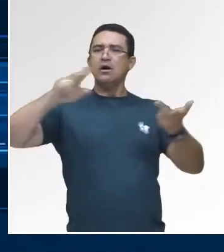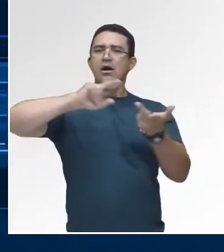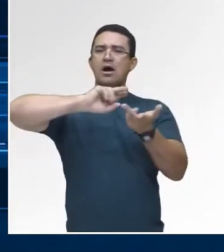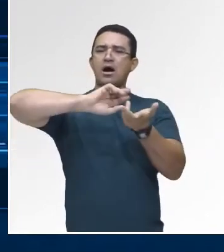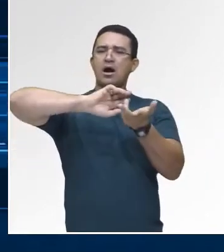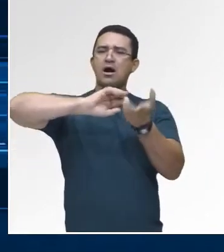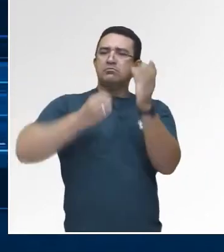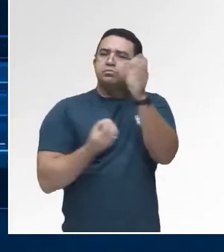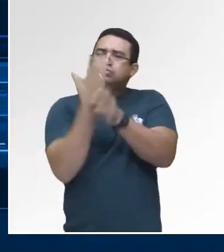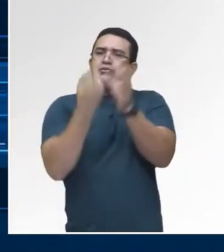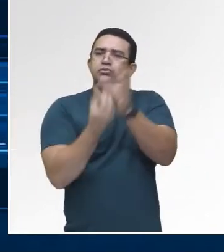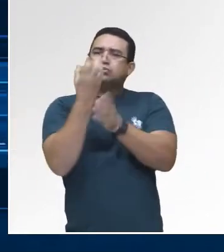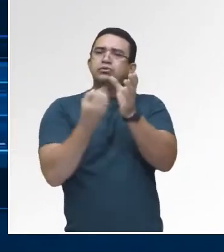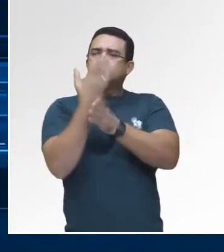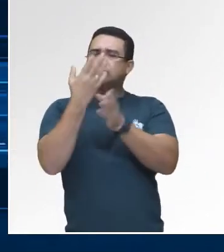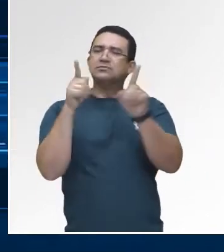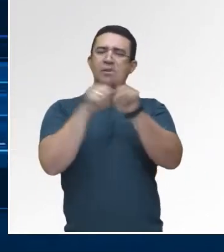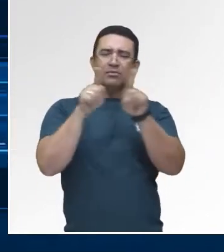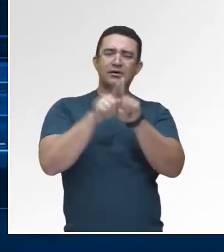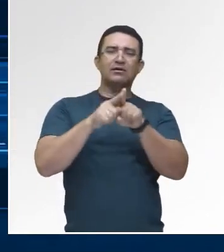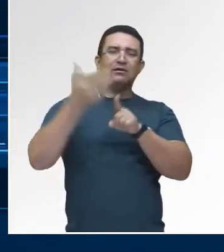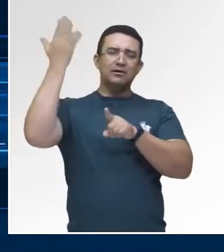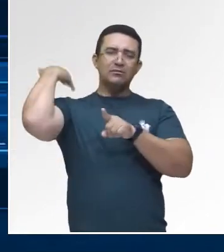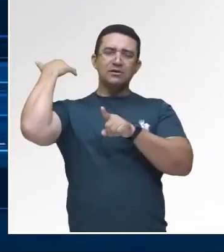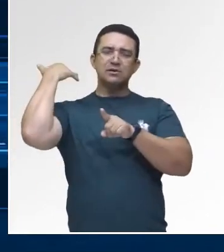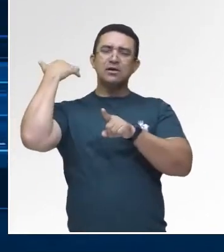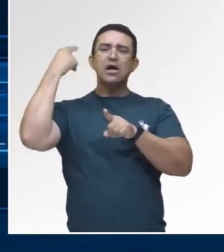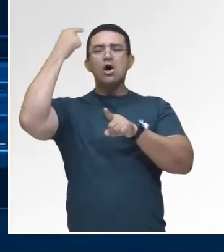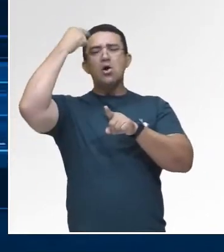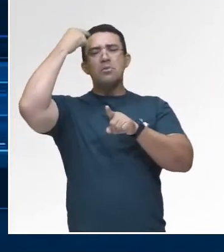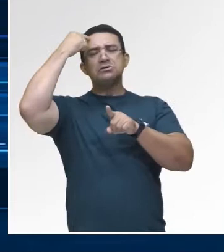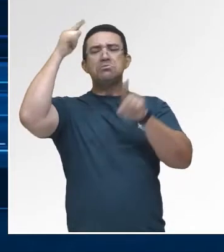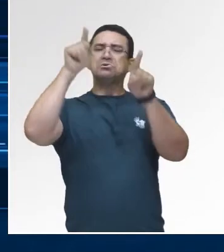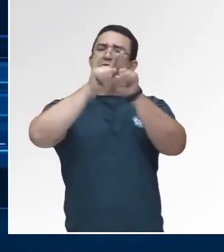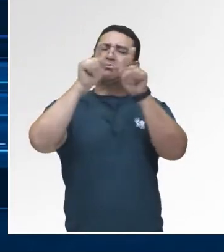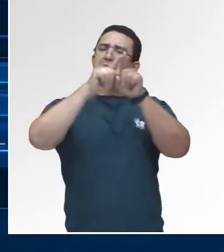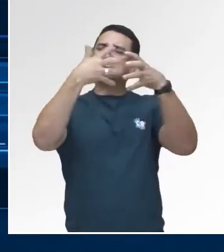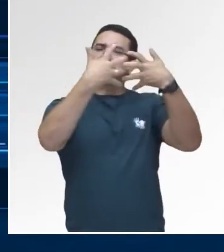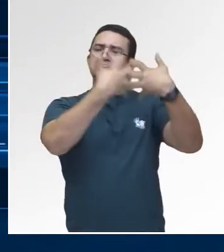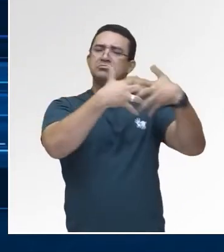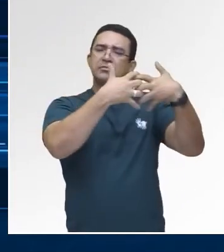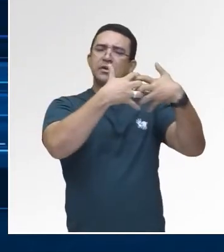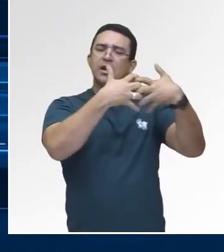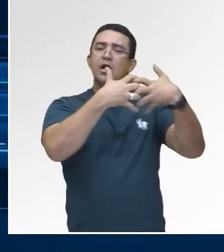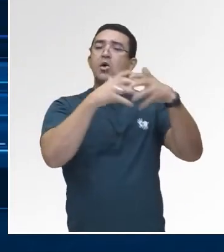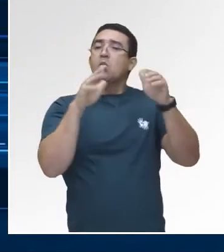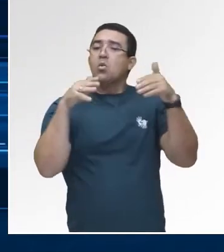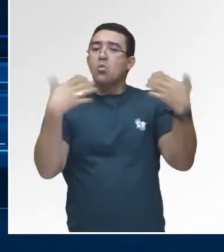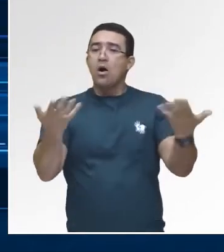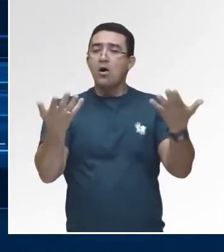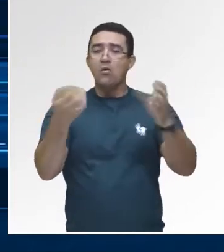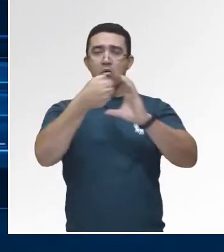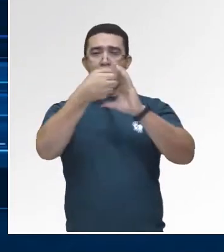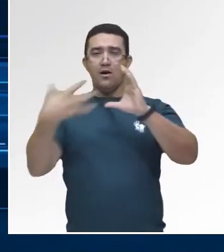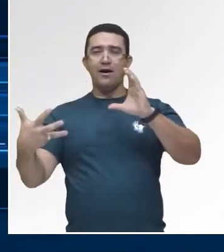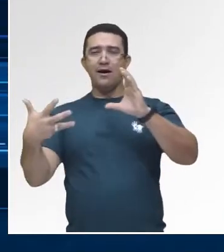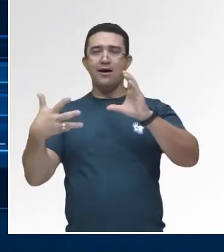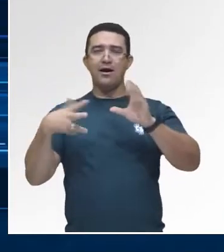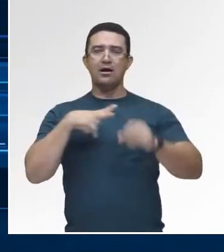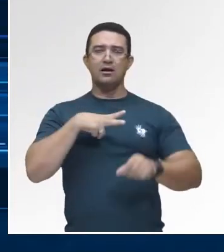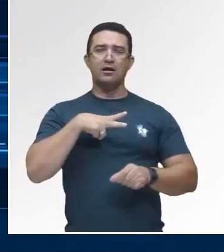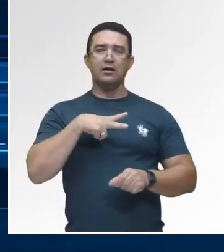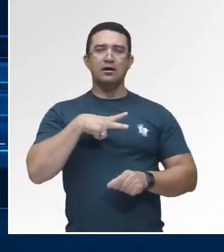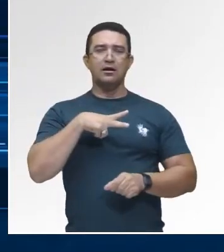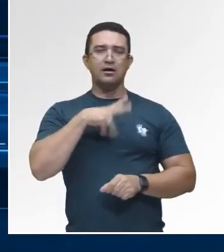o pensamento desse homem. Muito bem. Quais são, então, as características do romantismo? Quanto ao